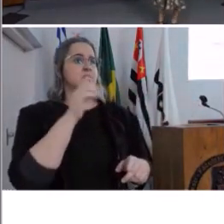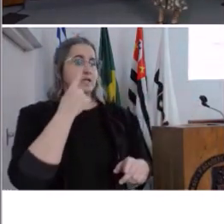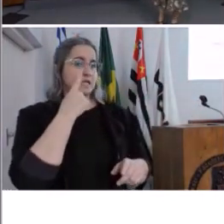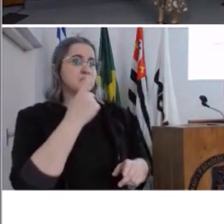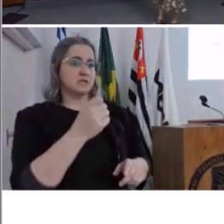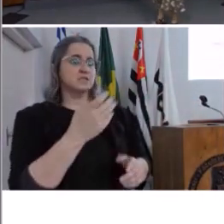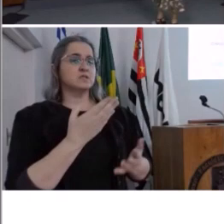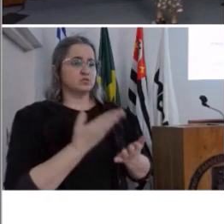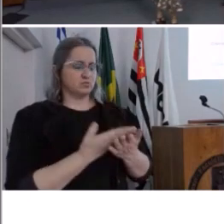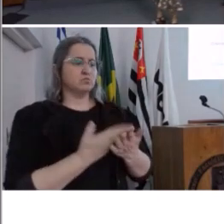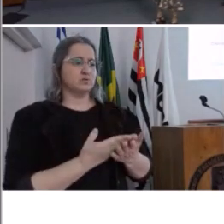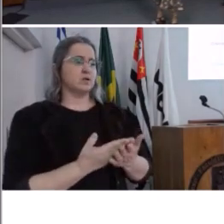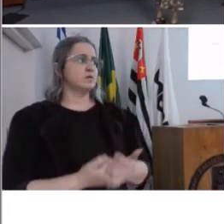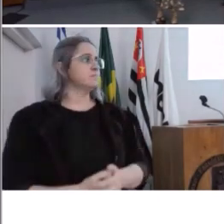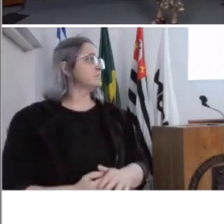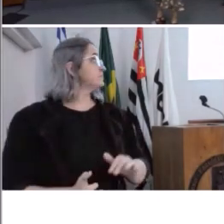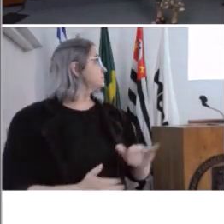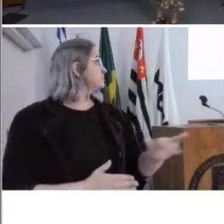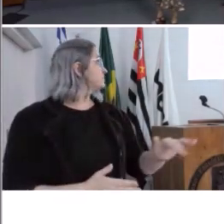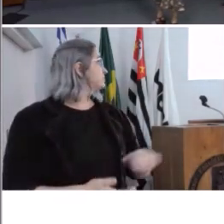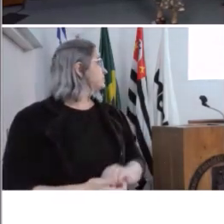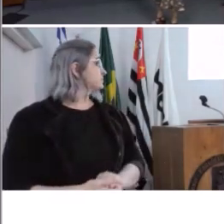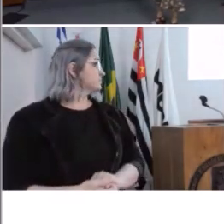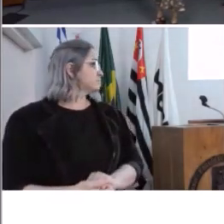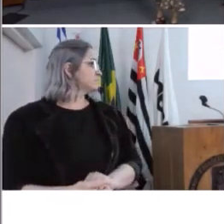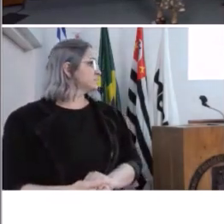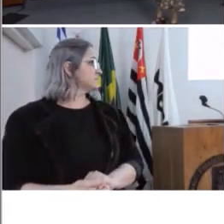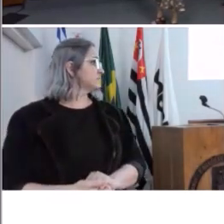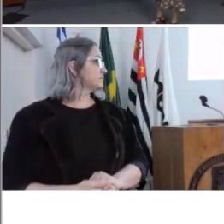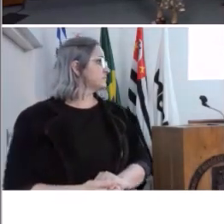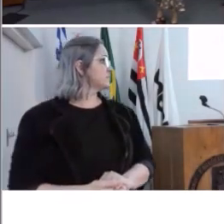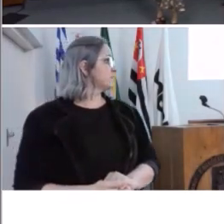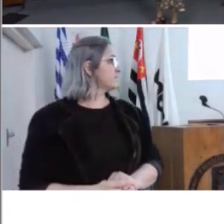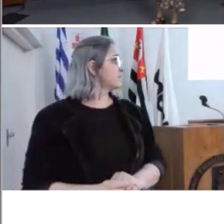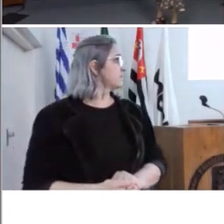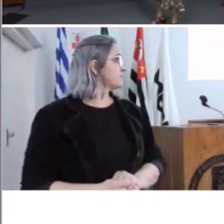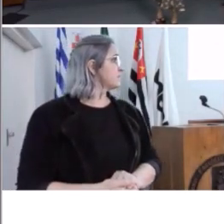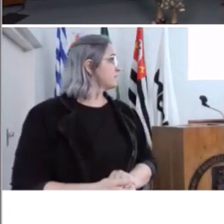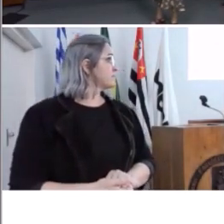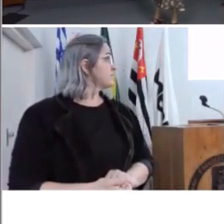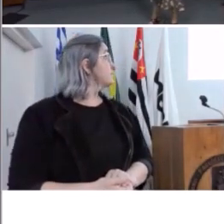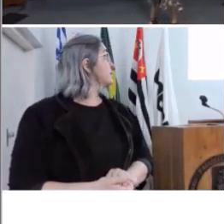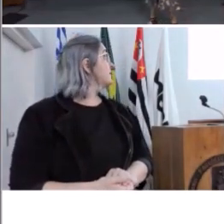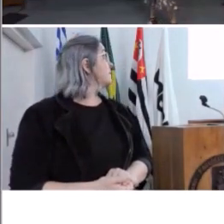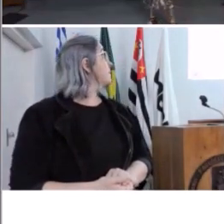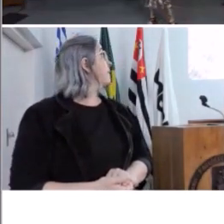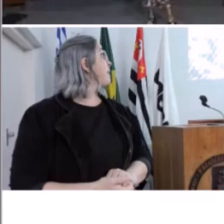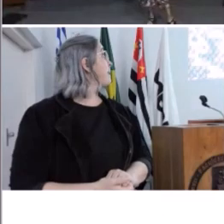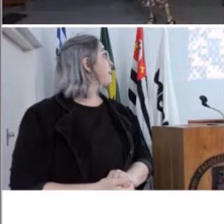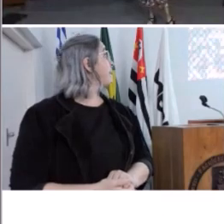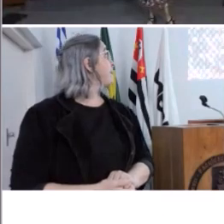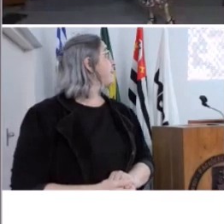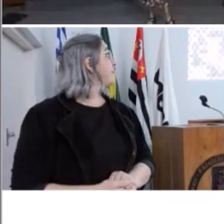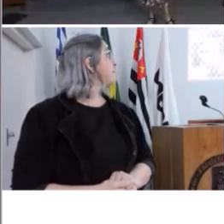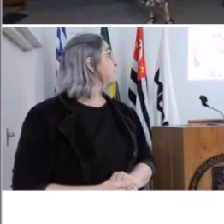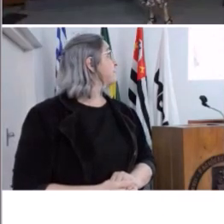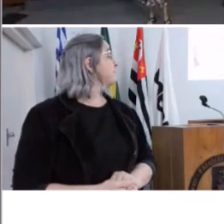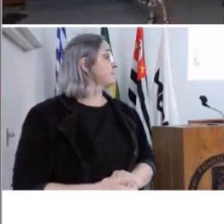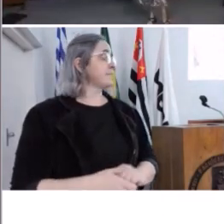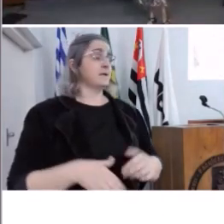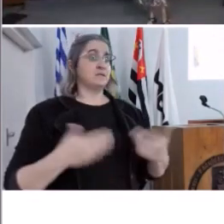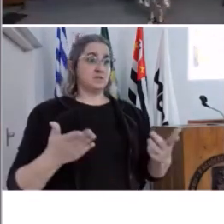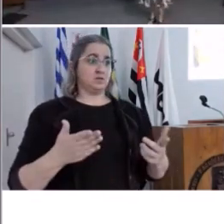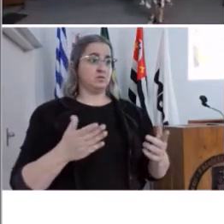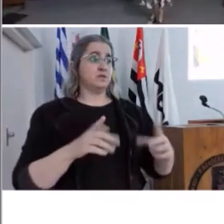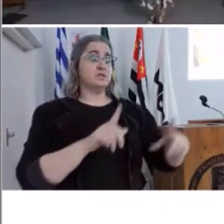vocês, que é interessante. Clica aqui no M. Não vai dar tempo, né? Eu já estourei aqui. Né? Então,